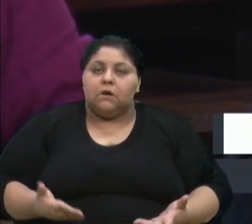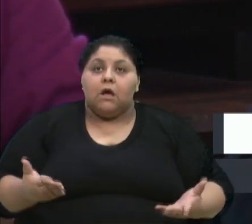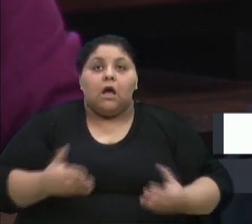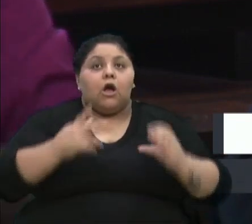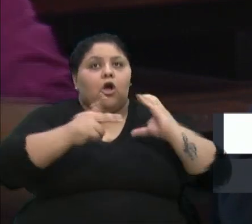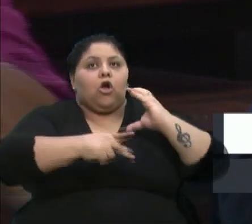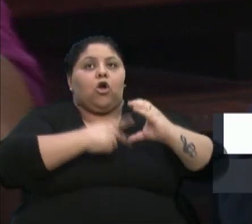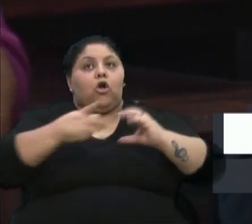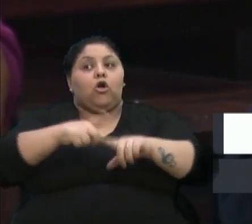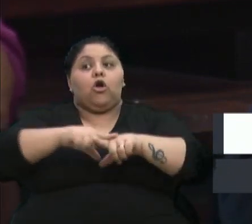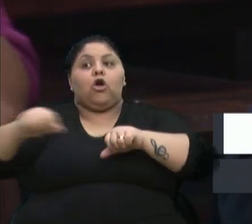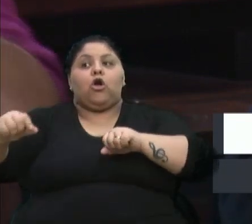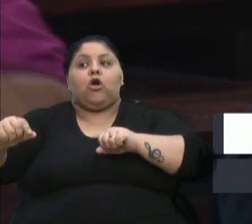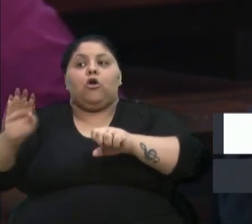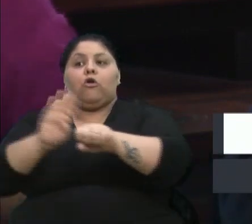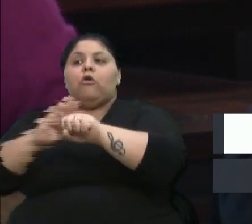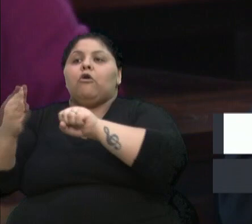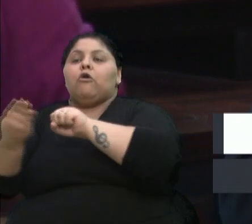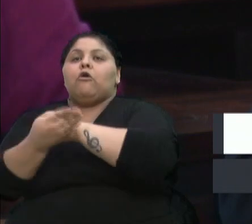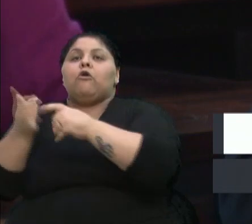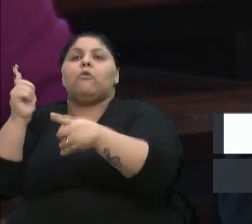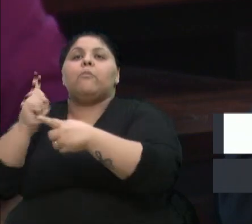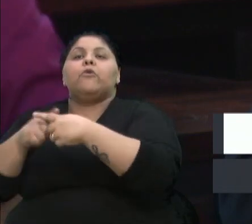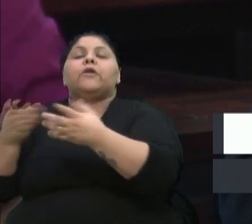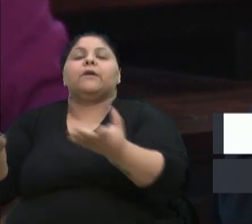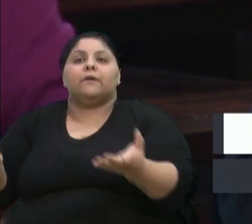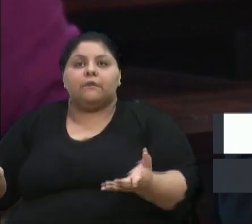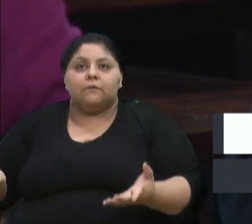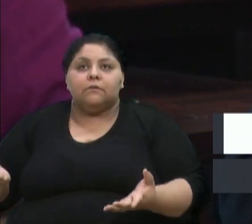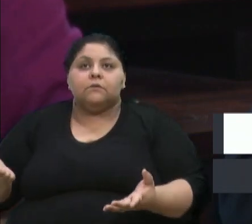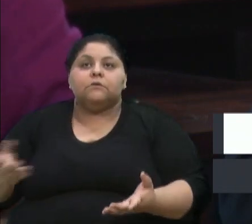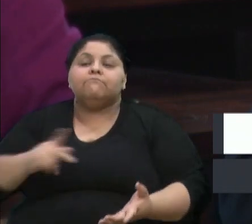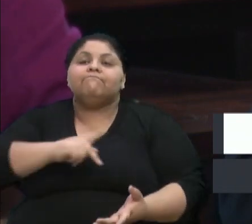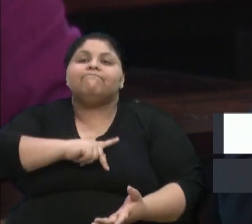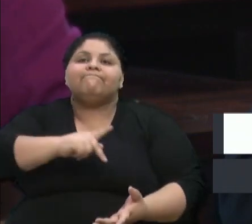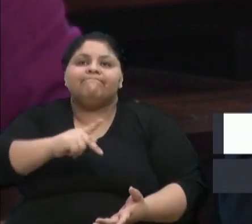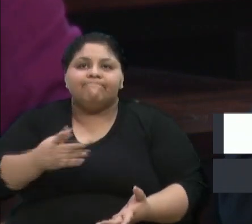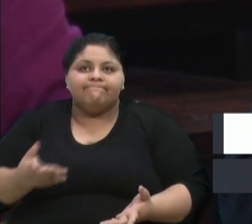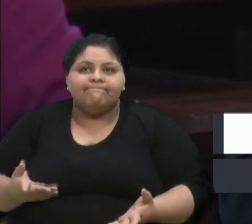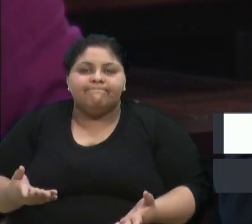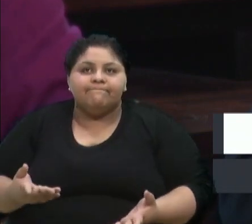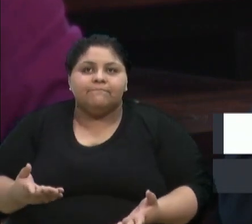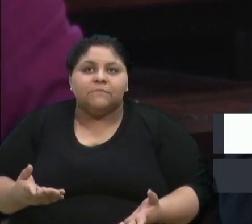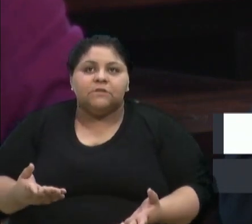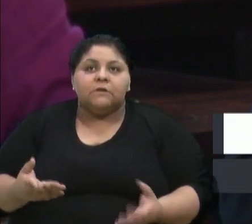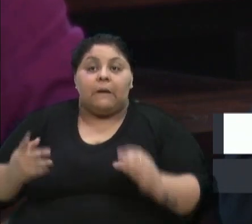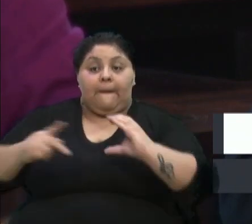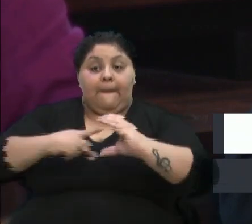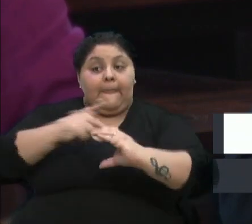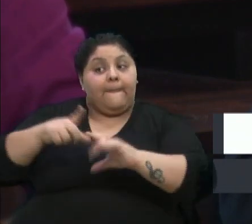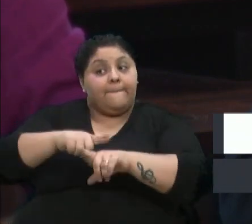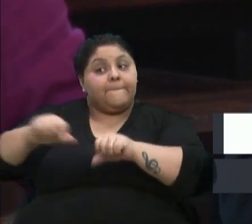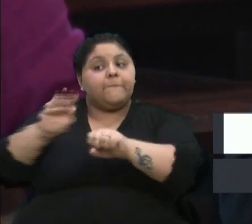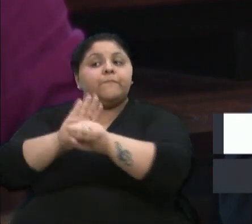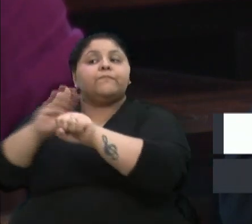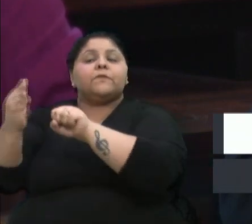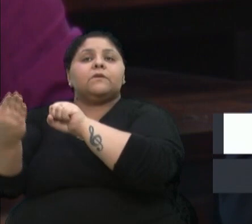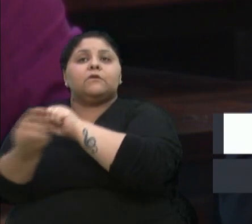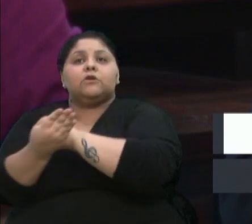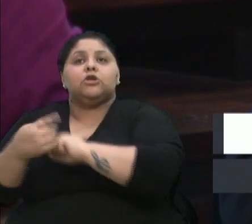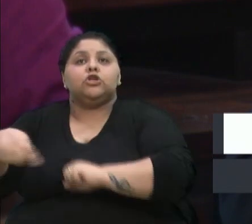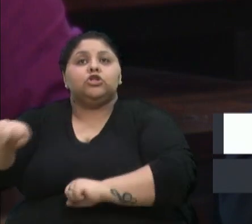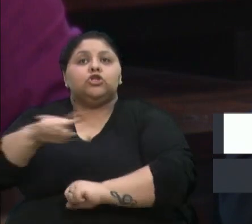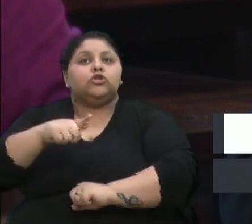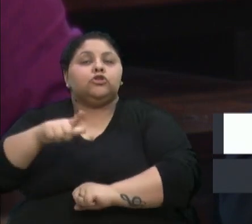bairros. Para que serve a Câmara vai aos bairros, presidente? Câmara vai aos bairros. Nós não temos